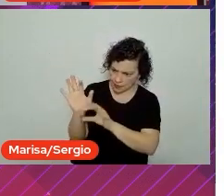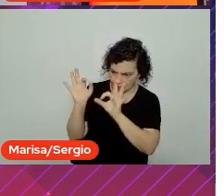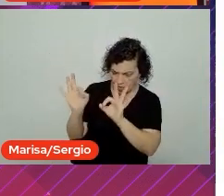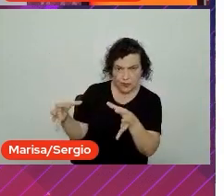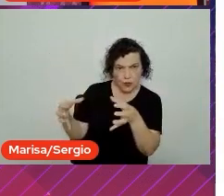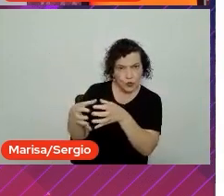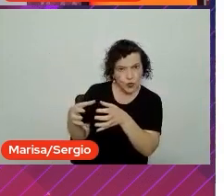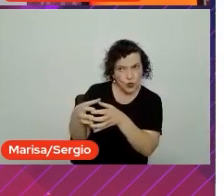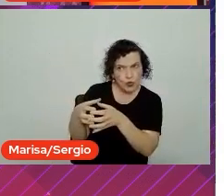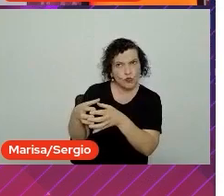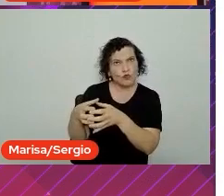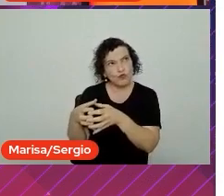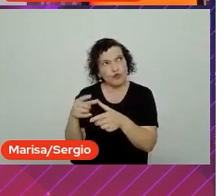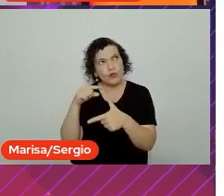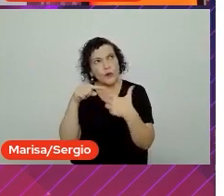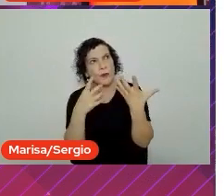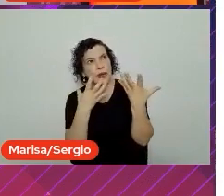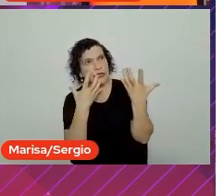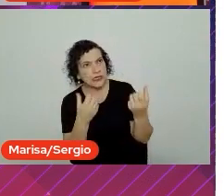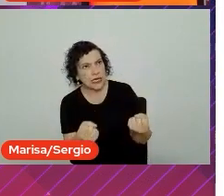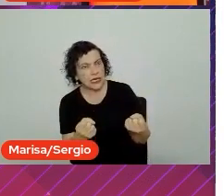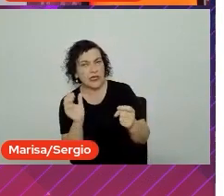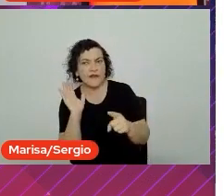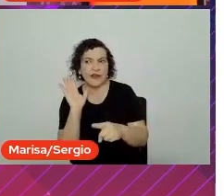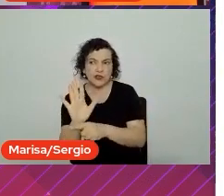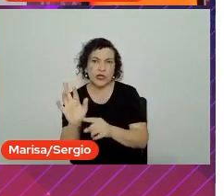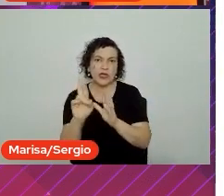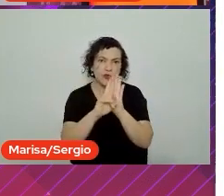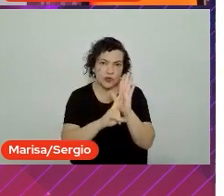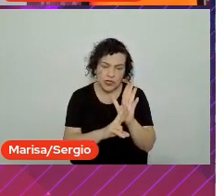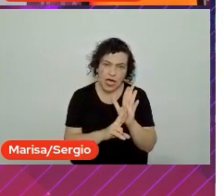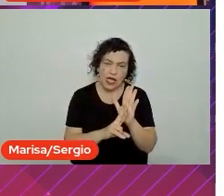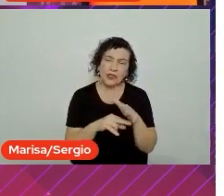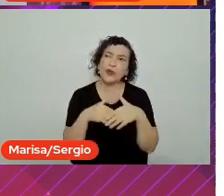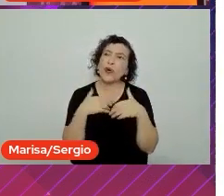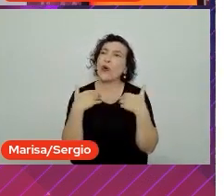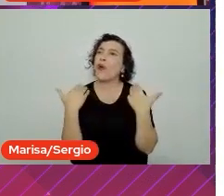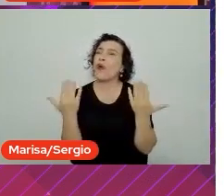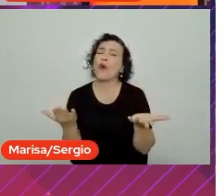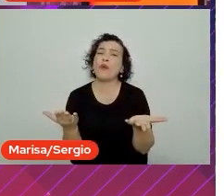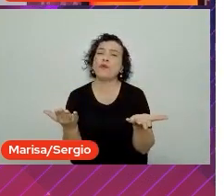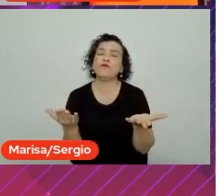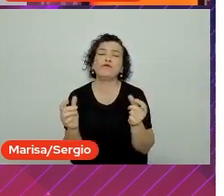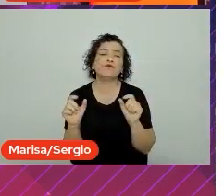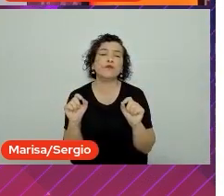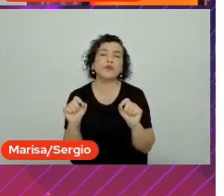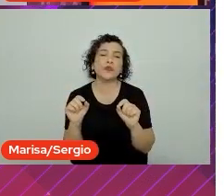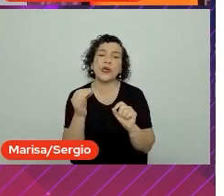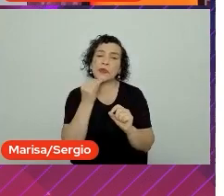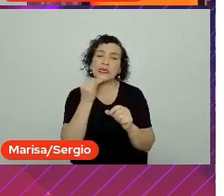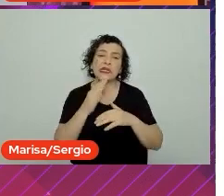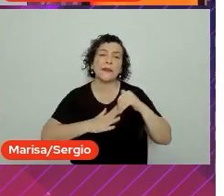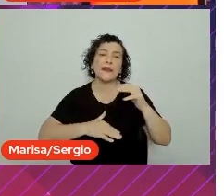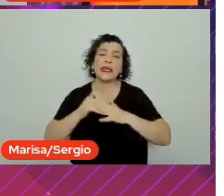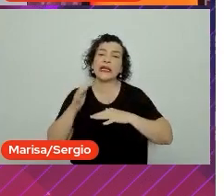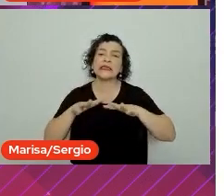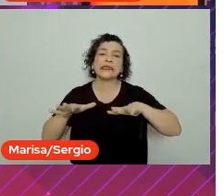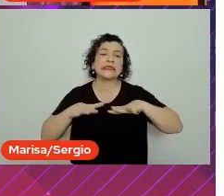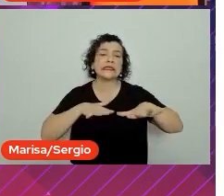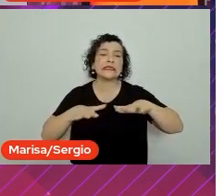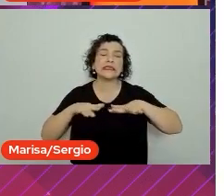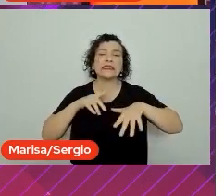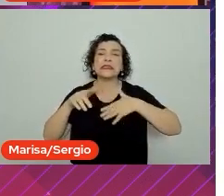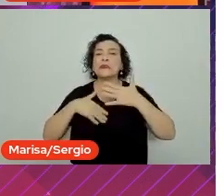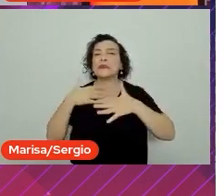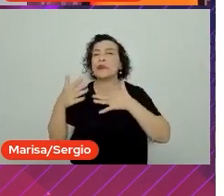Eu adotar isso daqui vai gerar o resultado que eu espero? Ou eu simplesmente vou adotar práticas ágeis e vou enganar